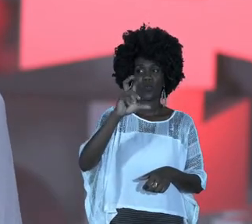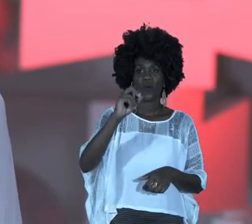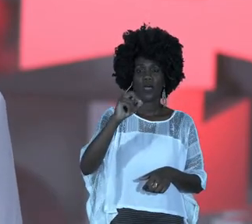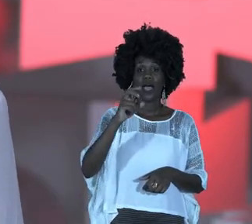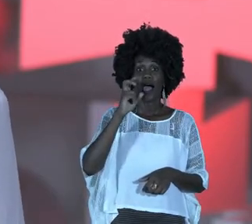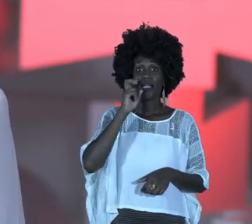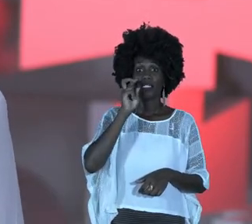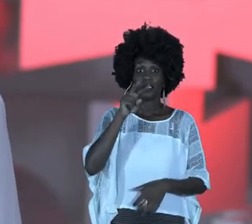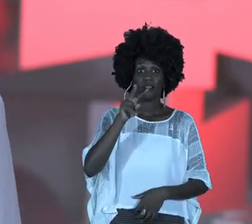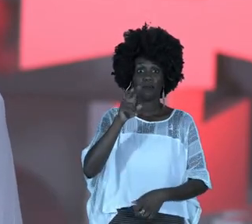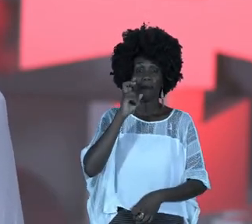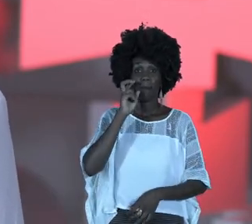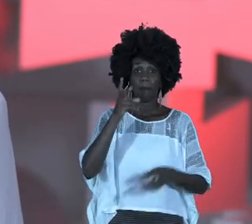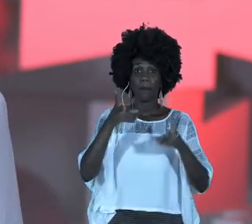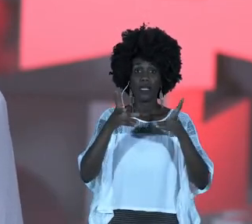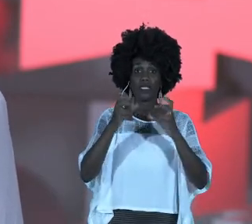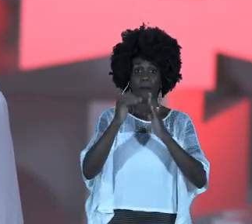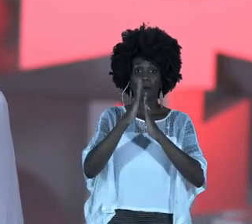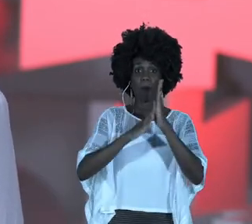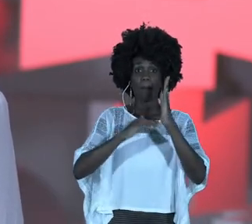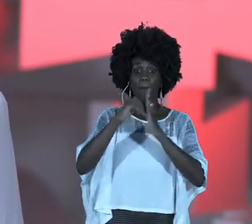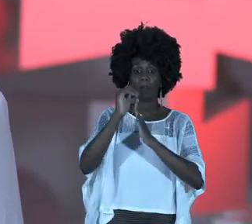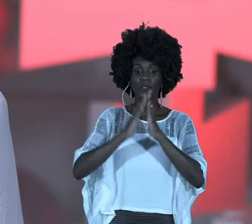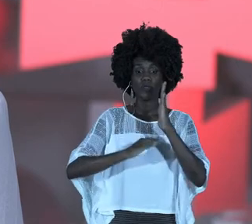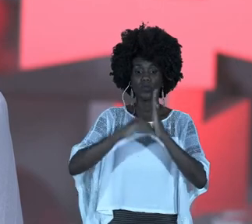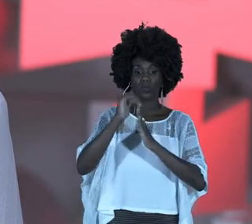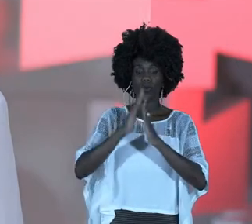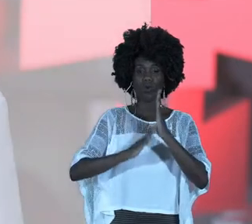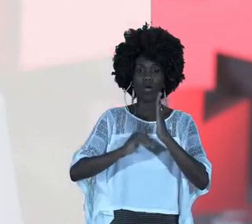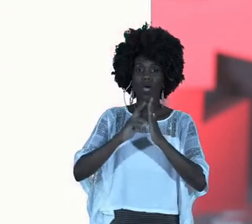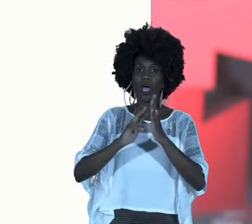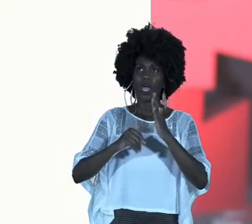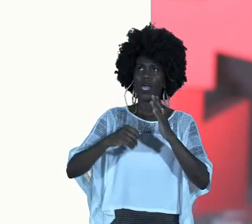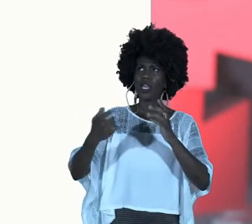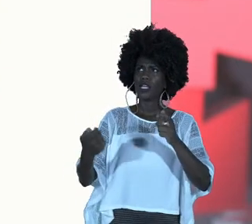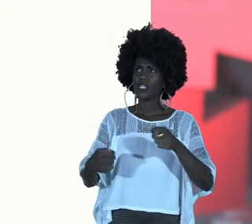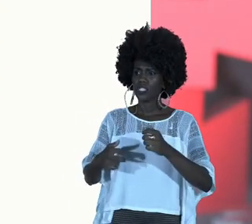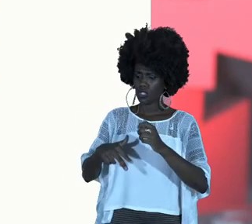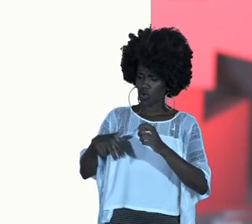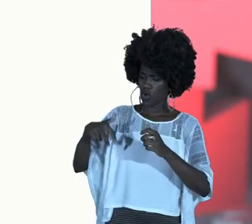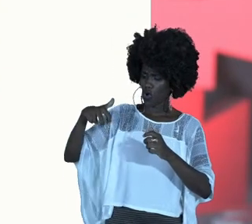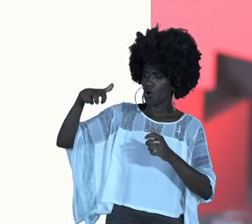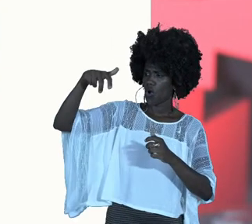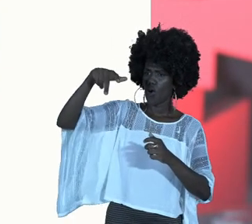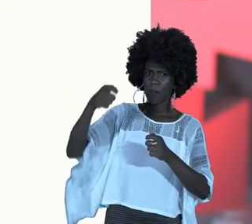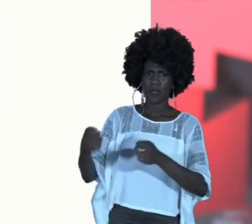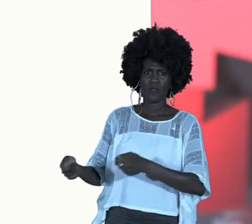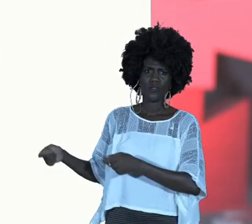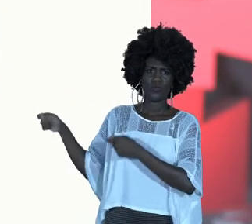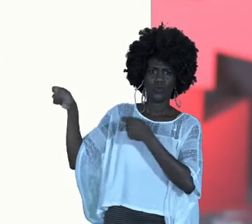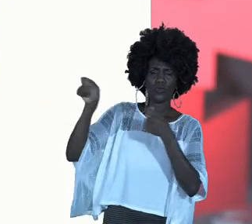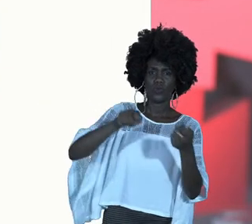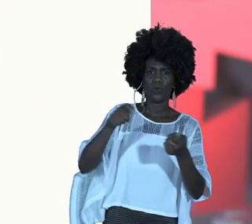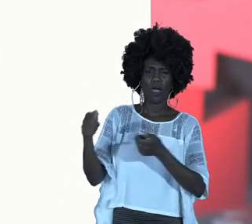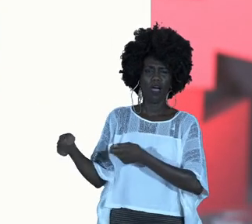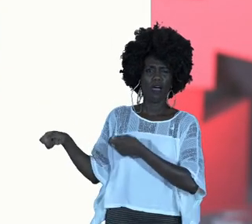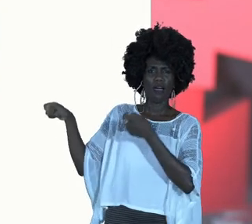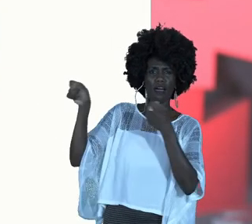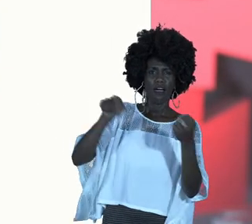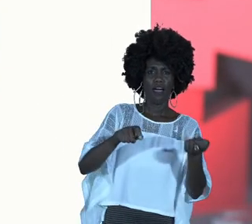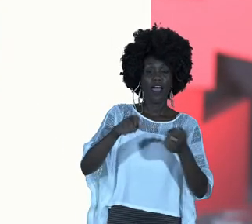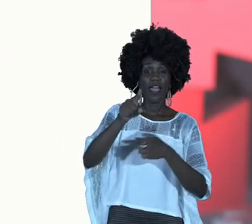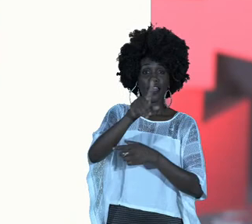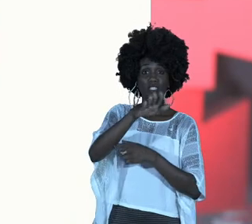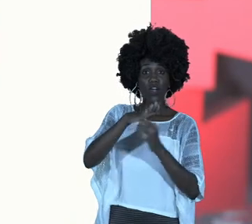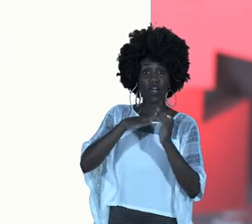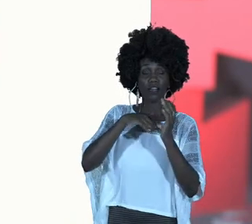vê esse pintor, como é que ele pinta, velho? Ele sobe na tela e joga tinta. Ele joga seu gesto em cima dessa